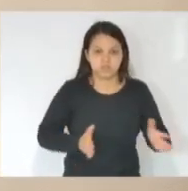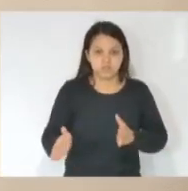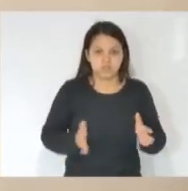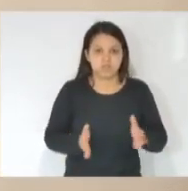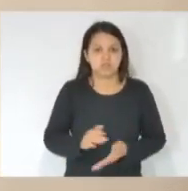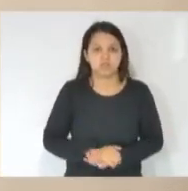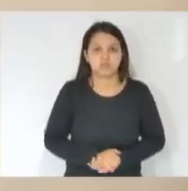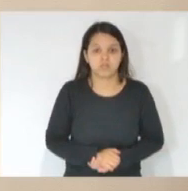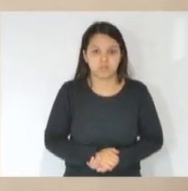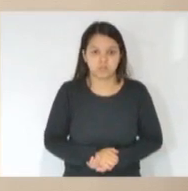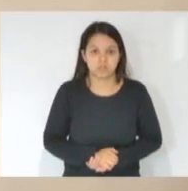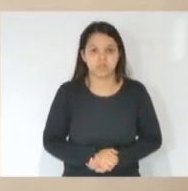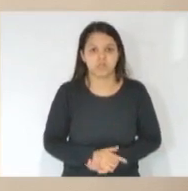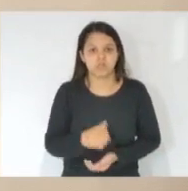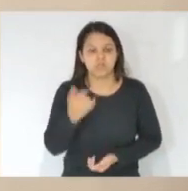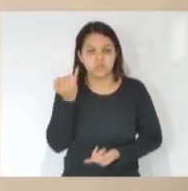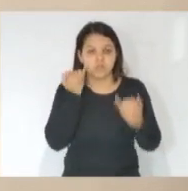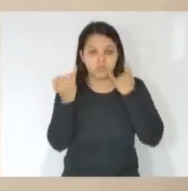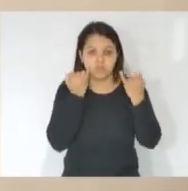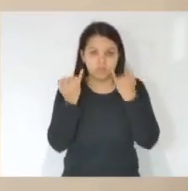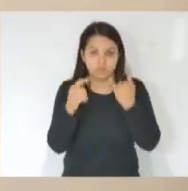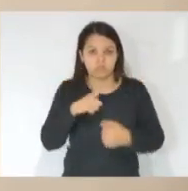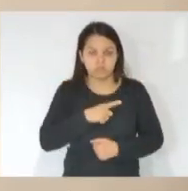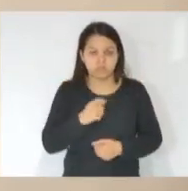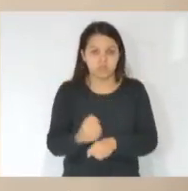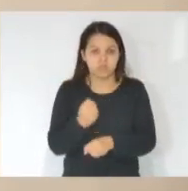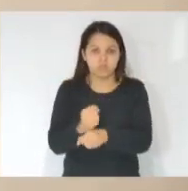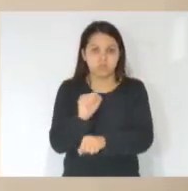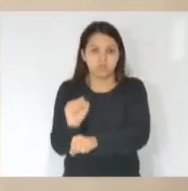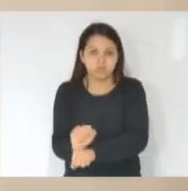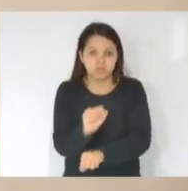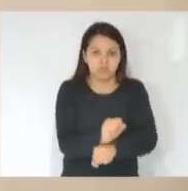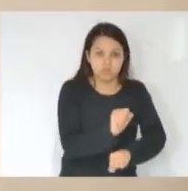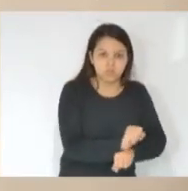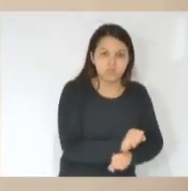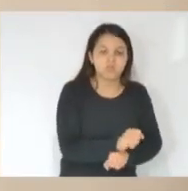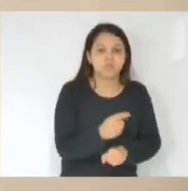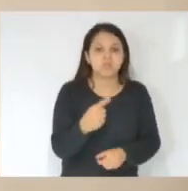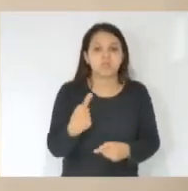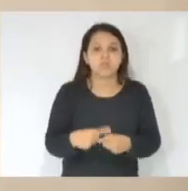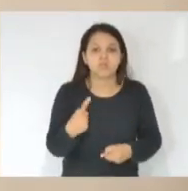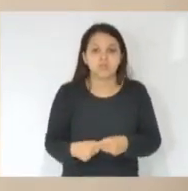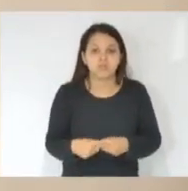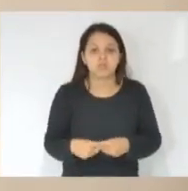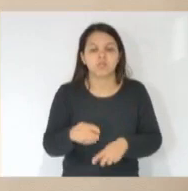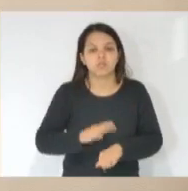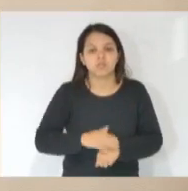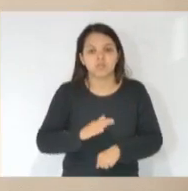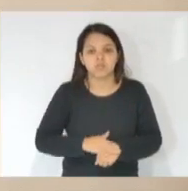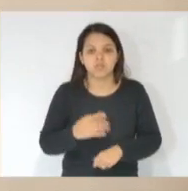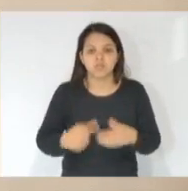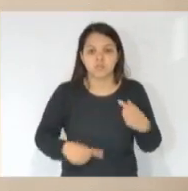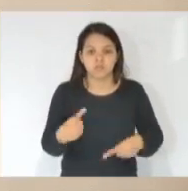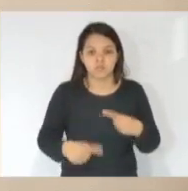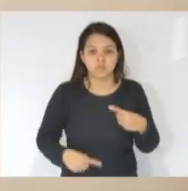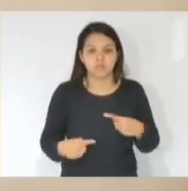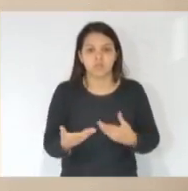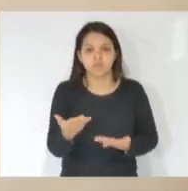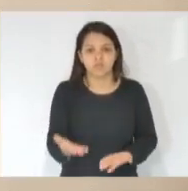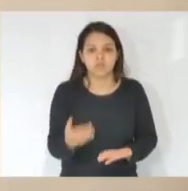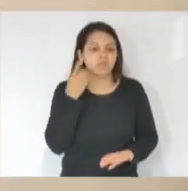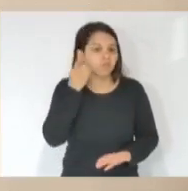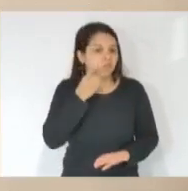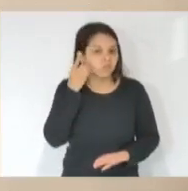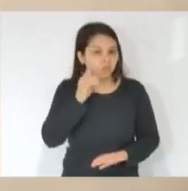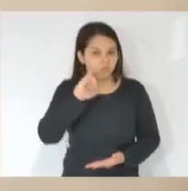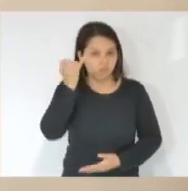obras paralisadas no Estado e os motivos. Em discussão, com a palavra o autor do requerimento do pedido de informação, deputado